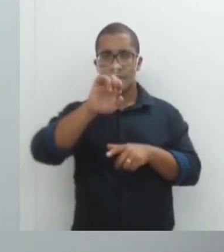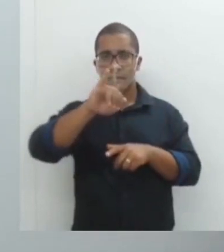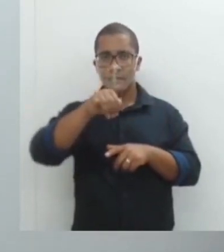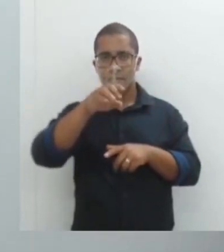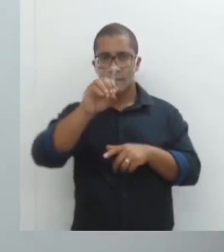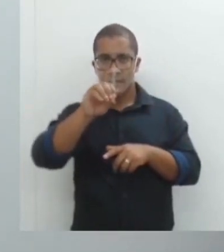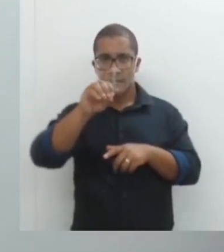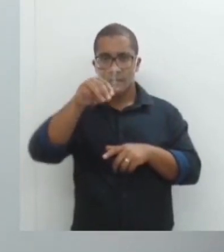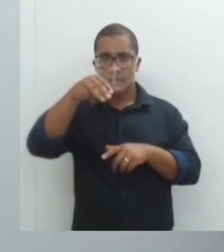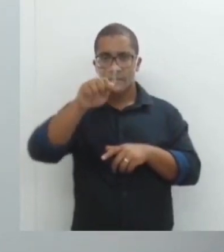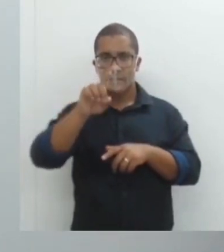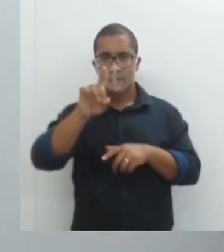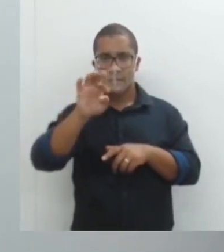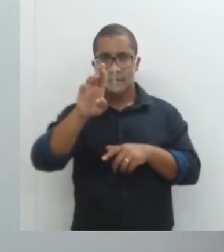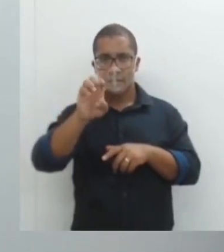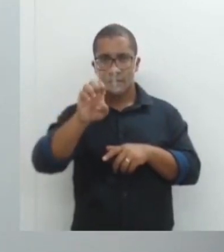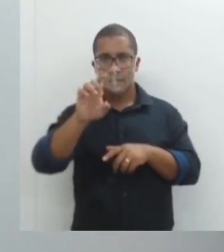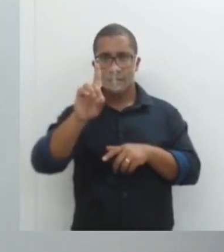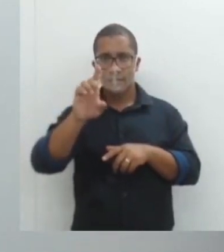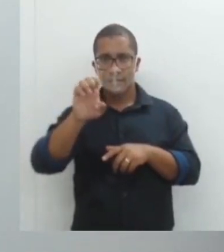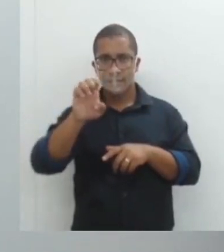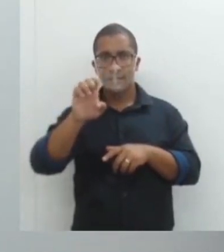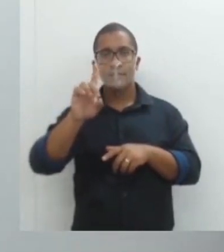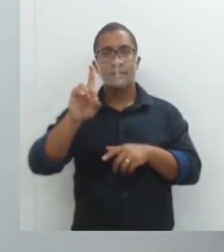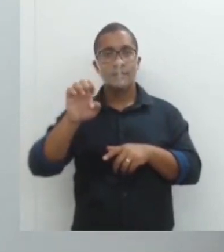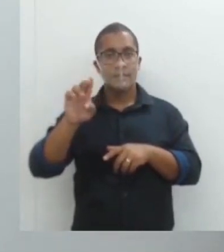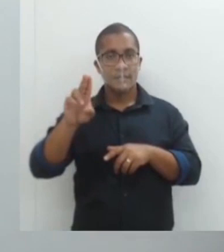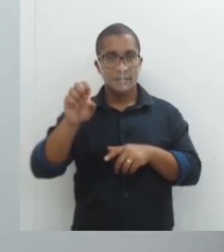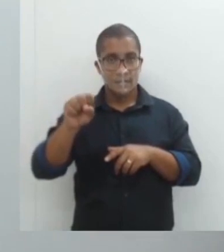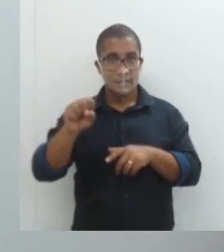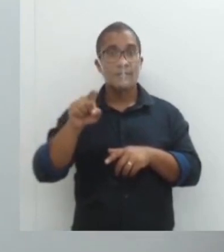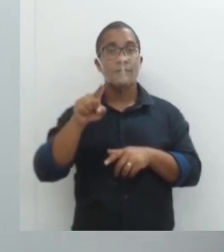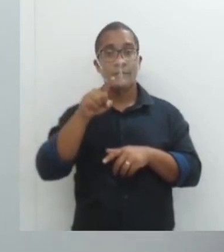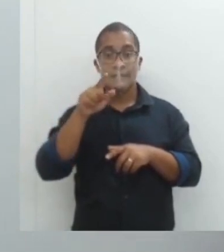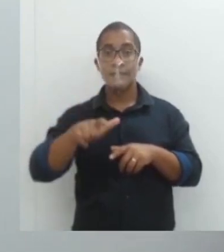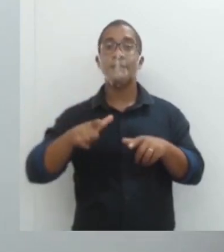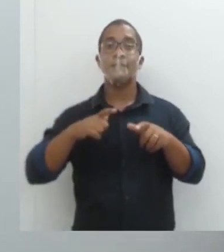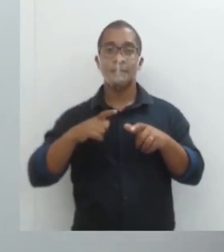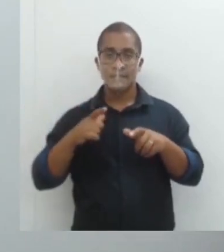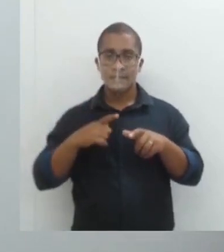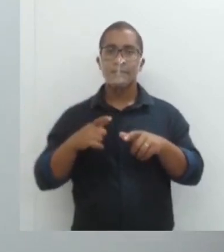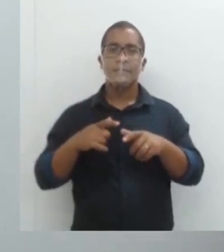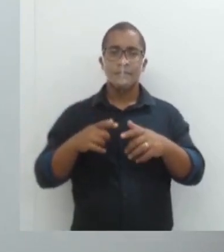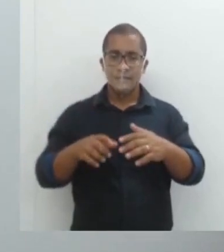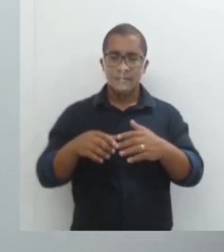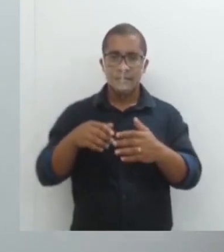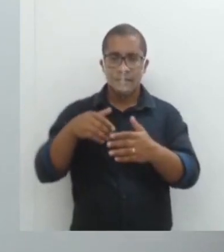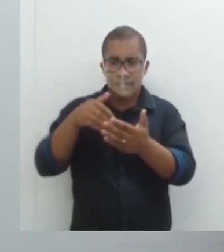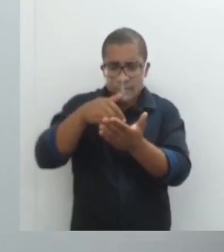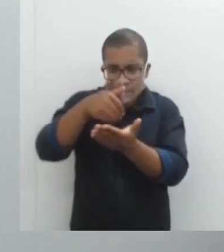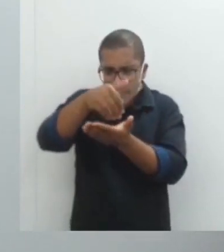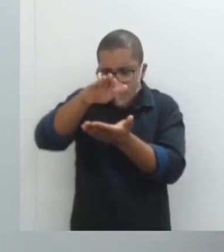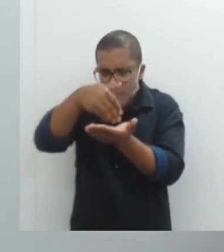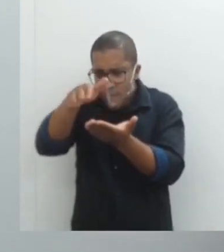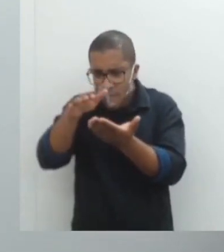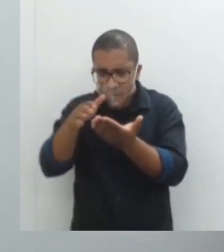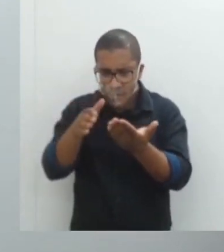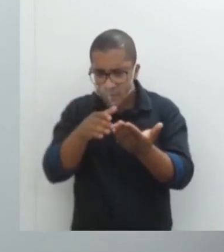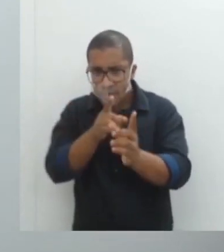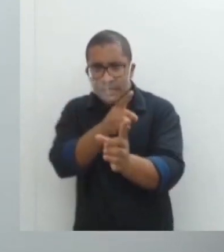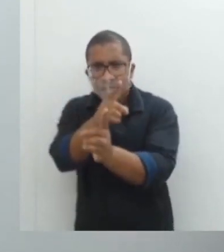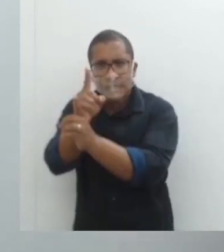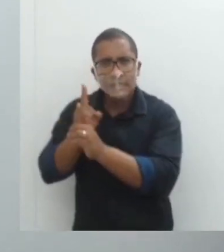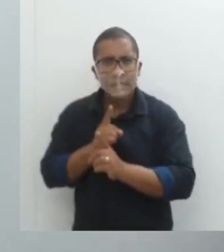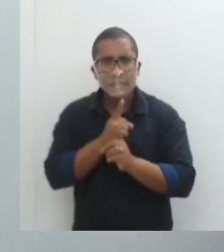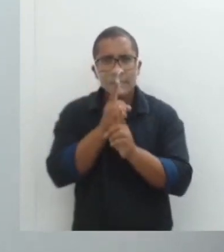também no agreste pernambucano, né? Vocês irão ver lá várias escavações arqueológicas que demonstram esse